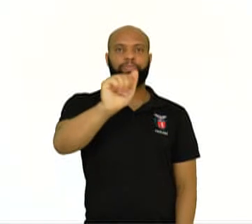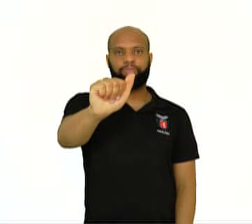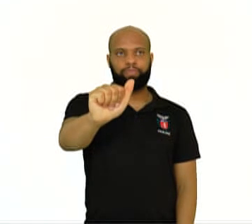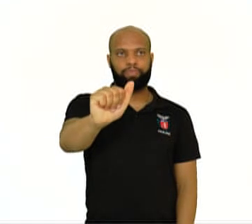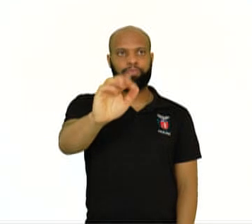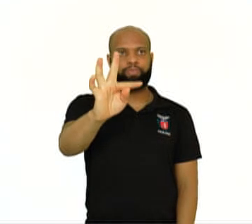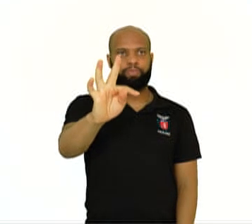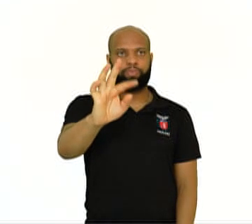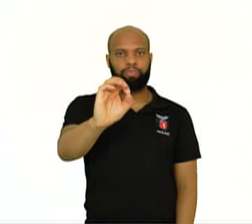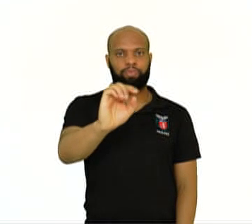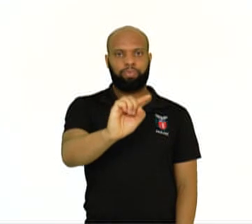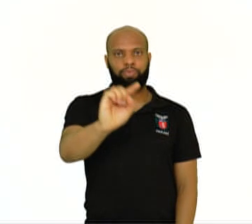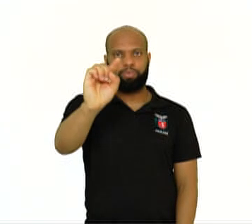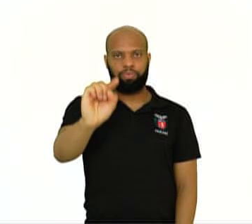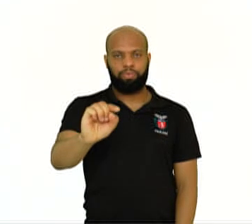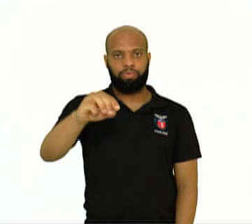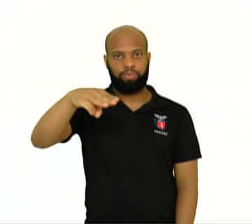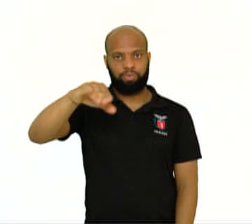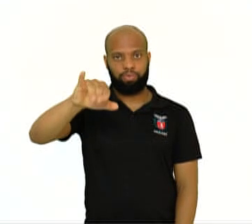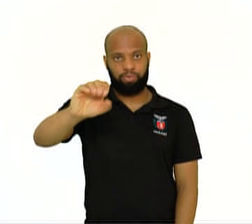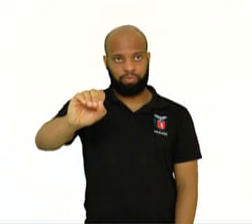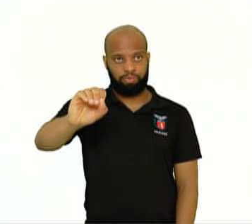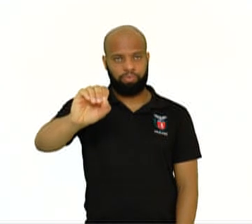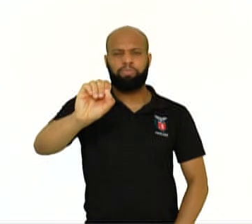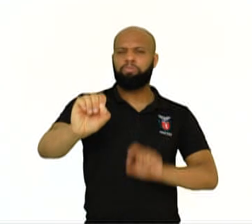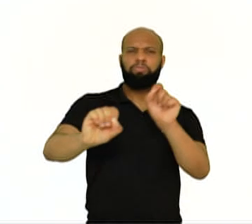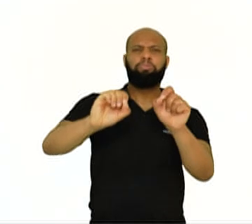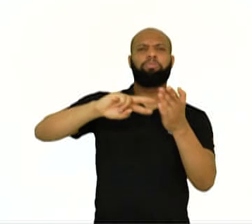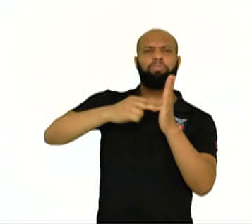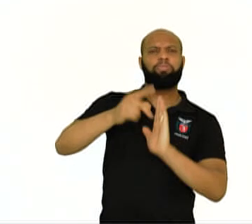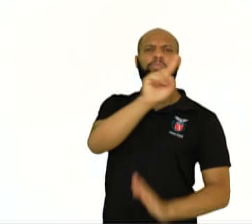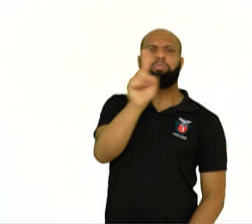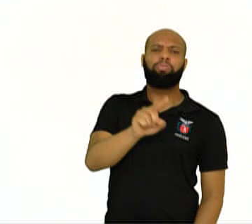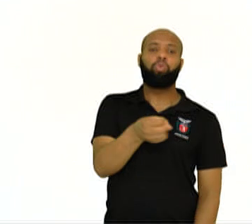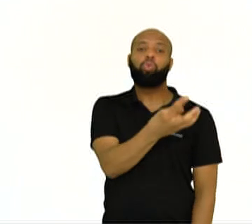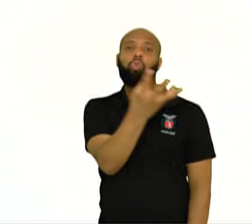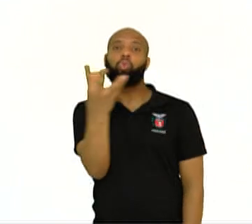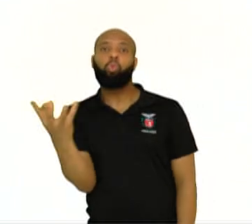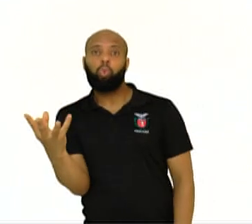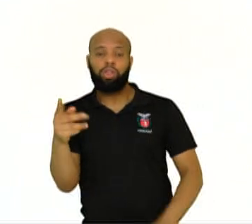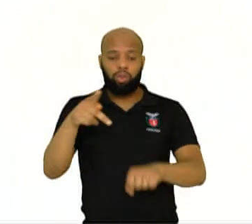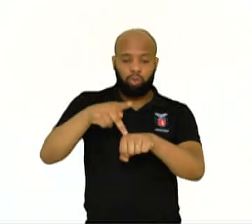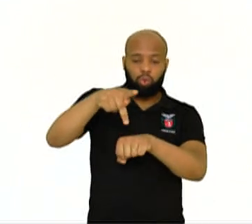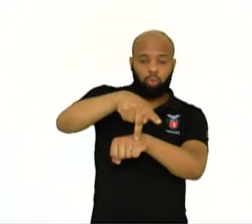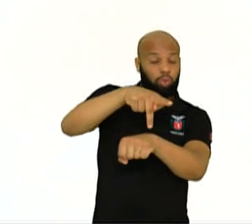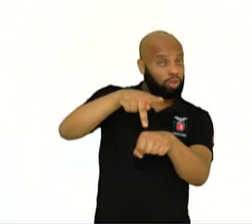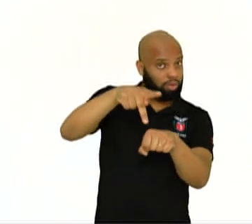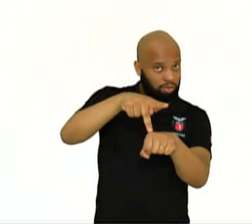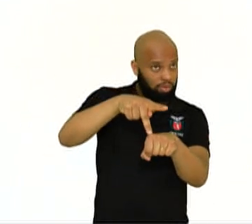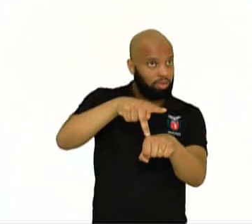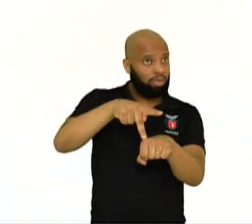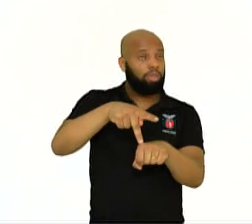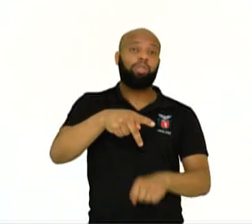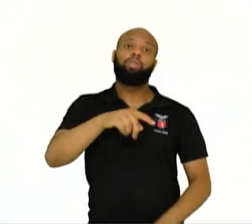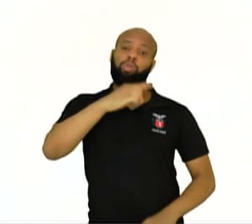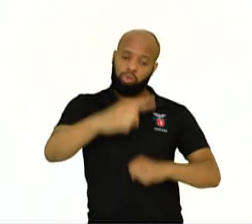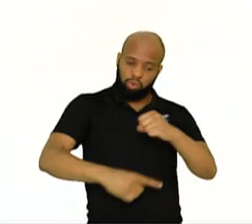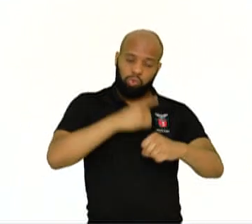verdade, o número atômico é a quantidade de prótons que esse átomo vai